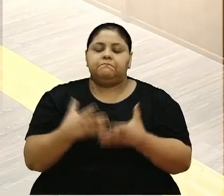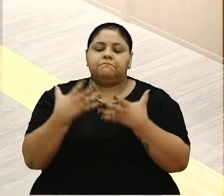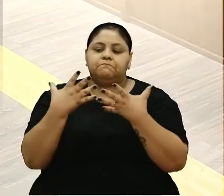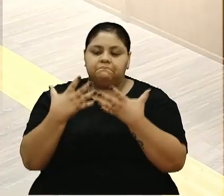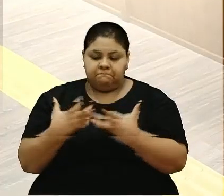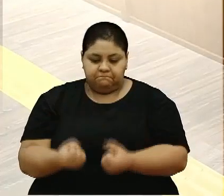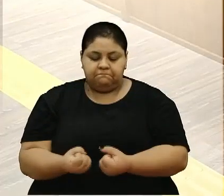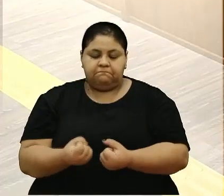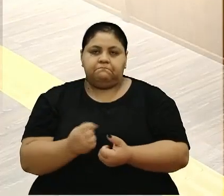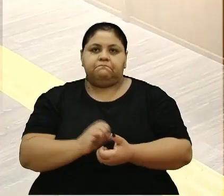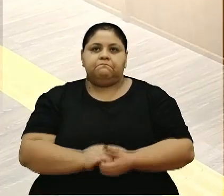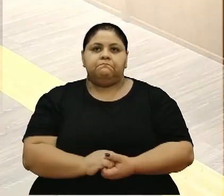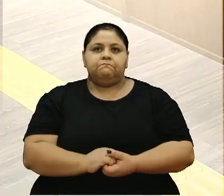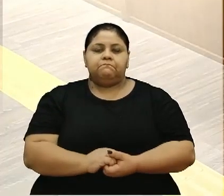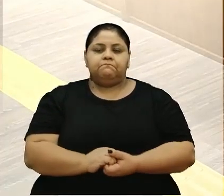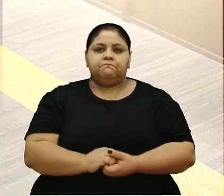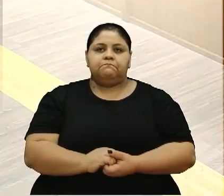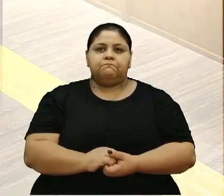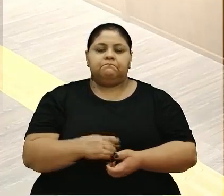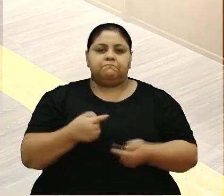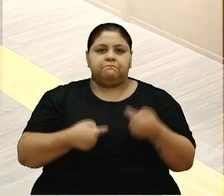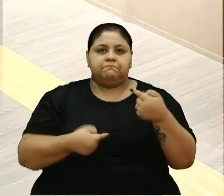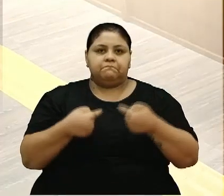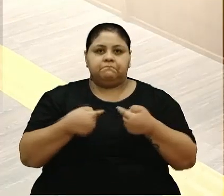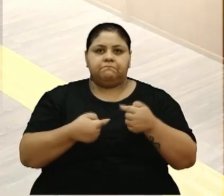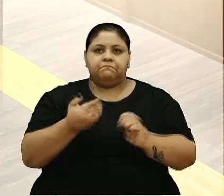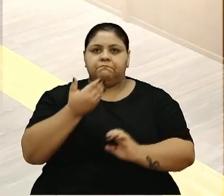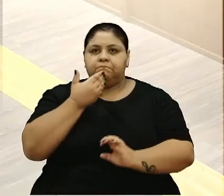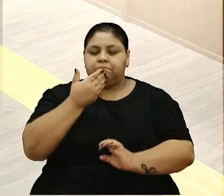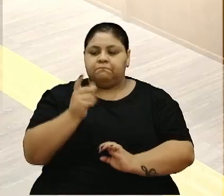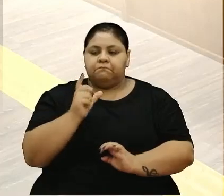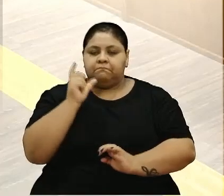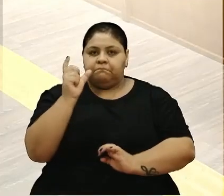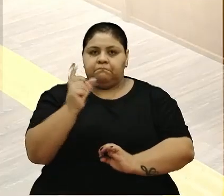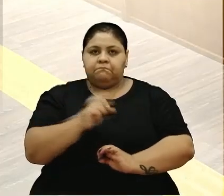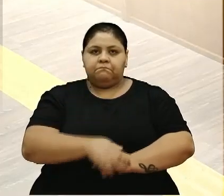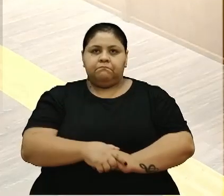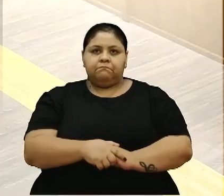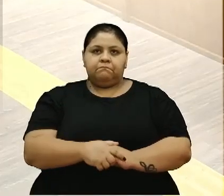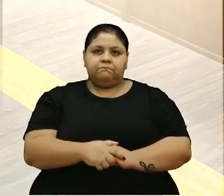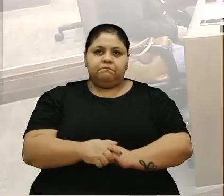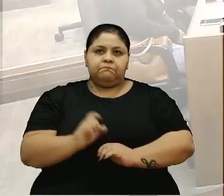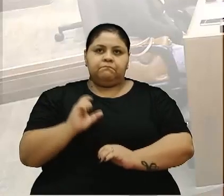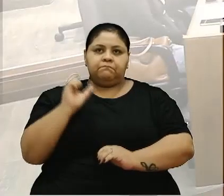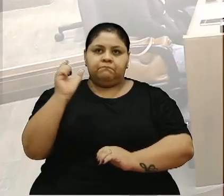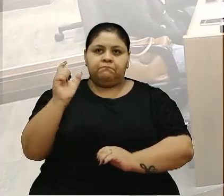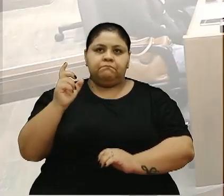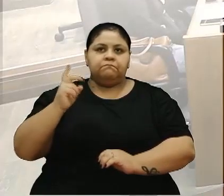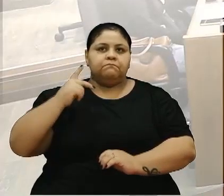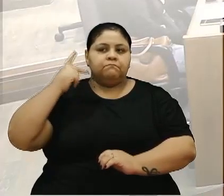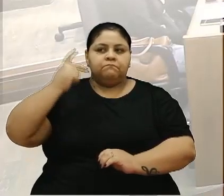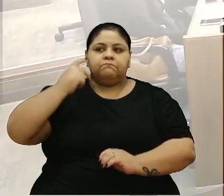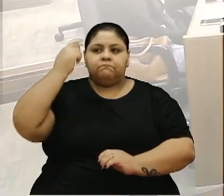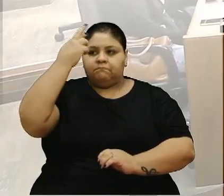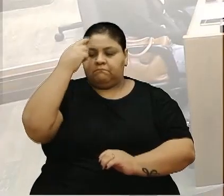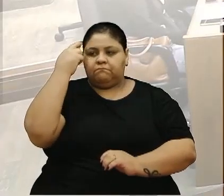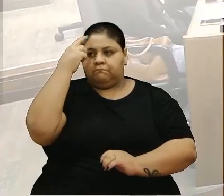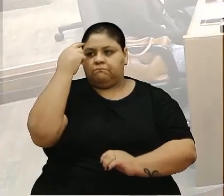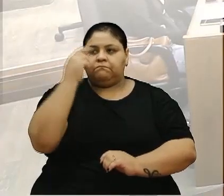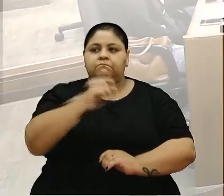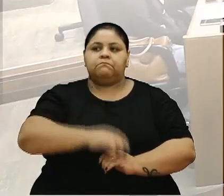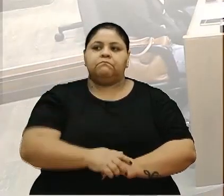Dispensa concedida, vereador Cadori, em discussão. Peço a palavra, presidente. Com a palavra, vereador Rafael